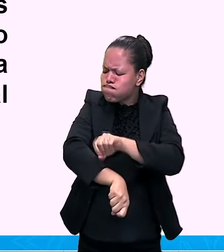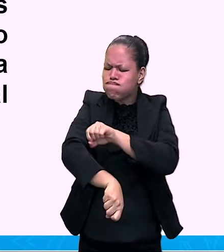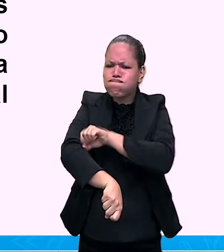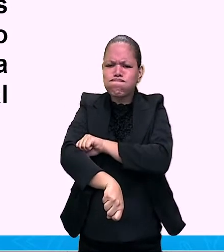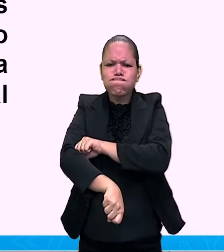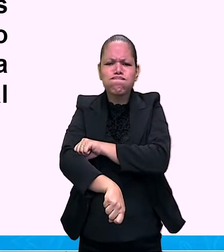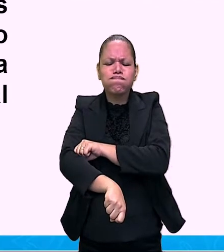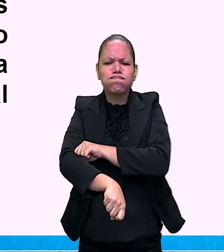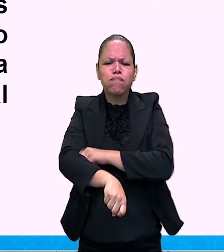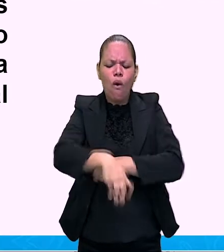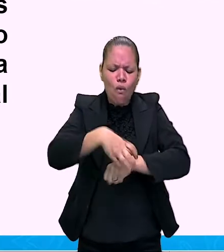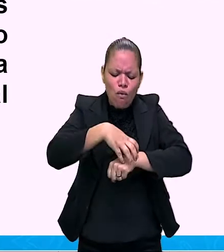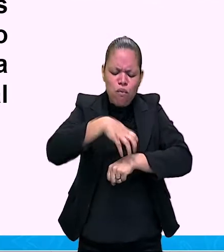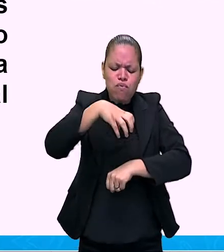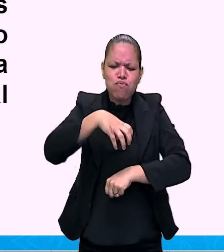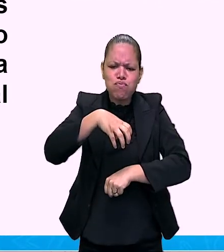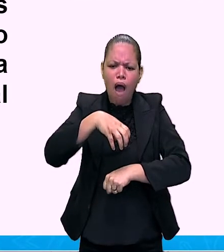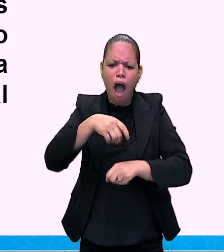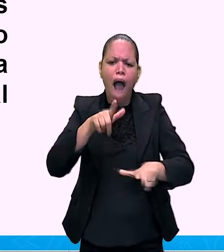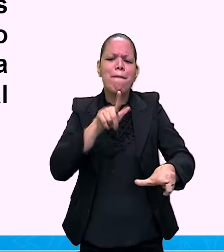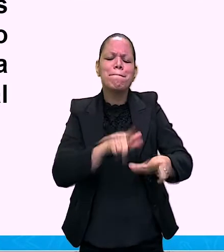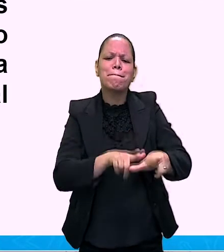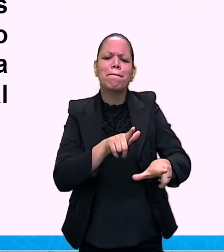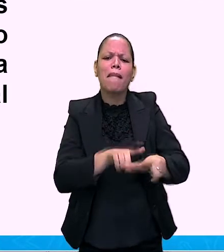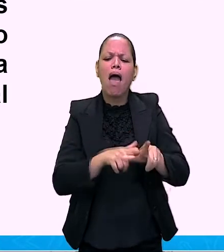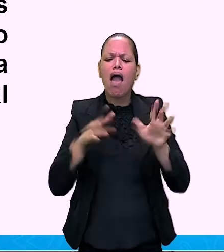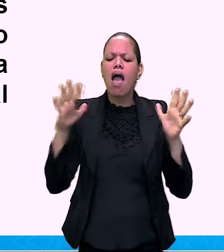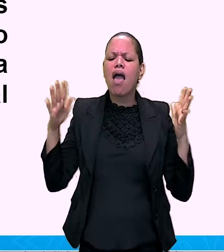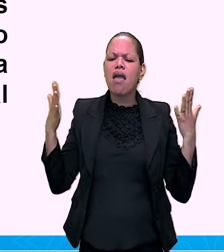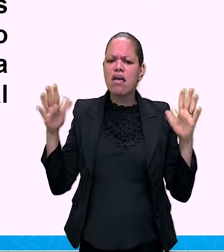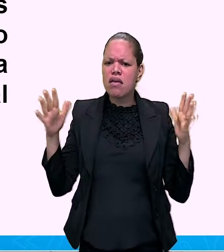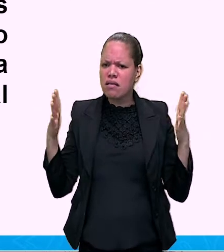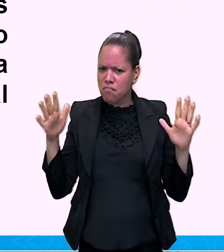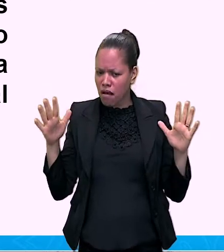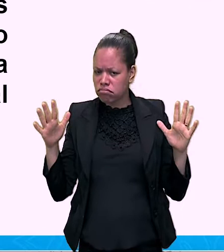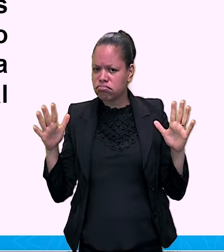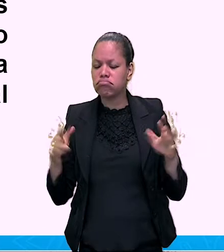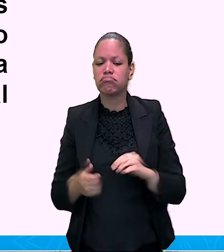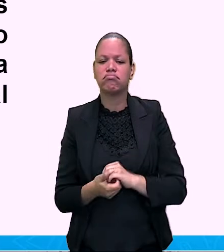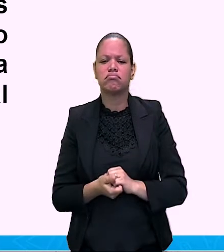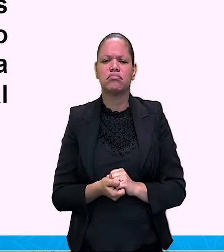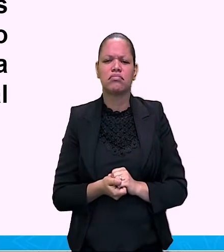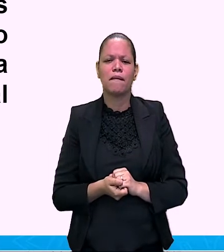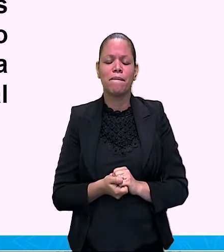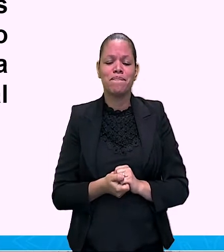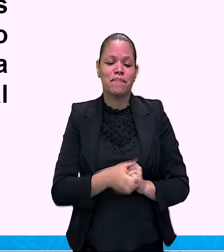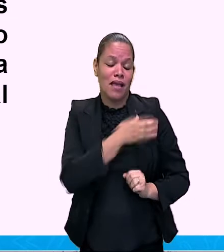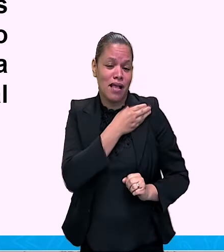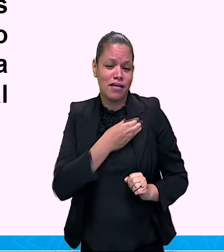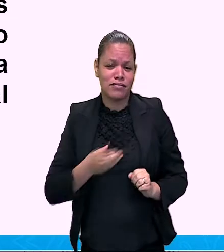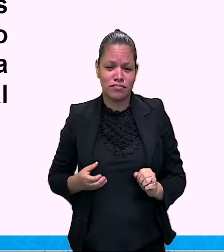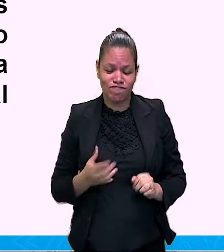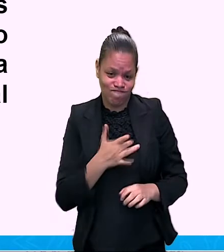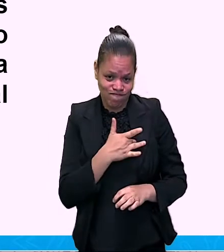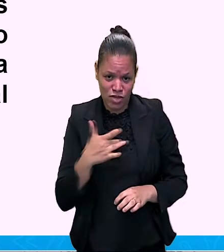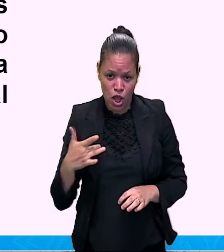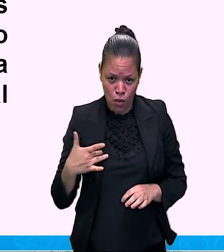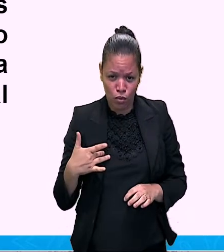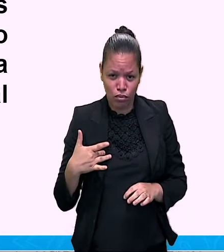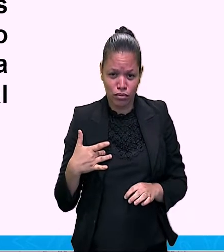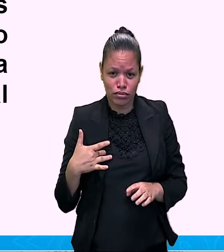e mãos. A Secretaria do Estado de Saúde alerta que nem todos os